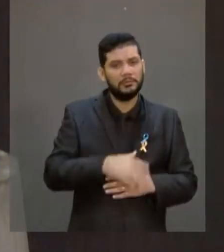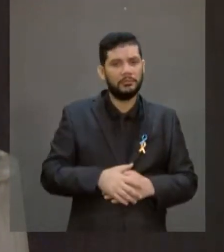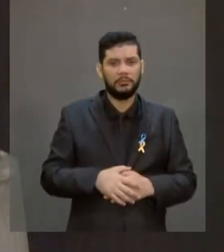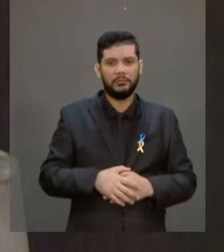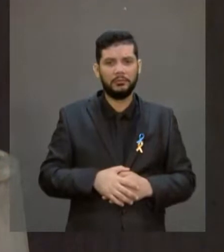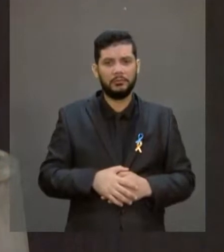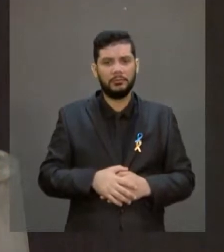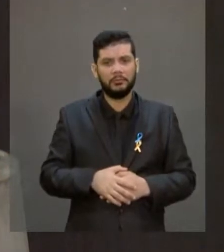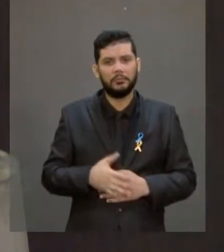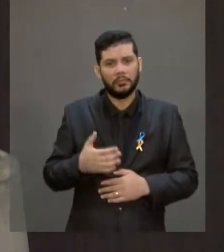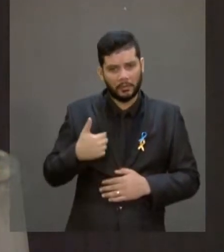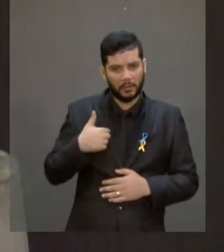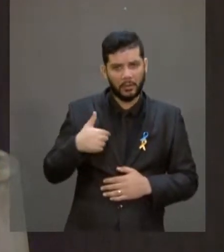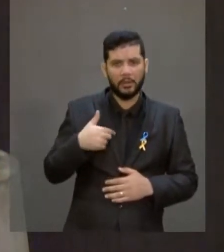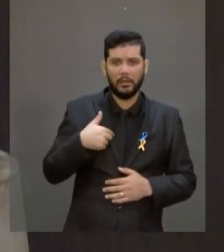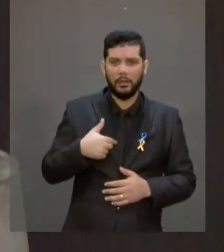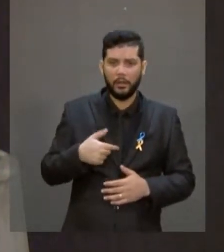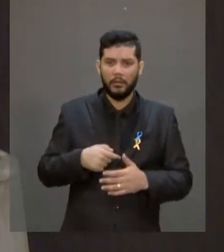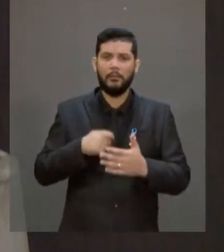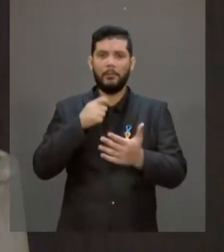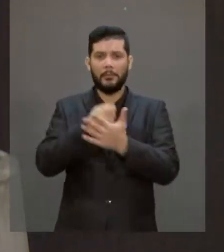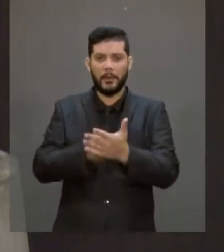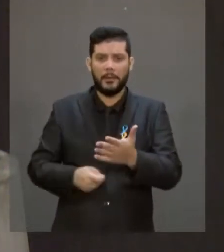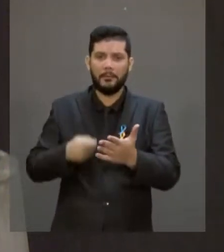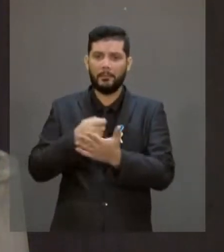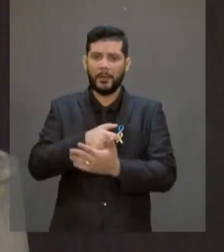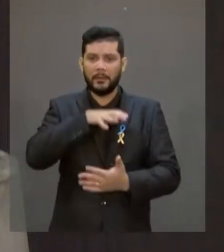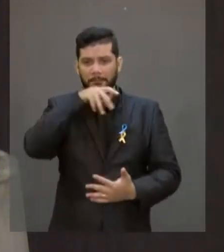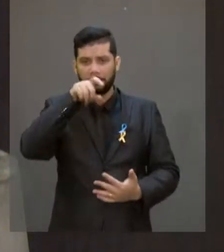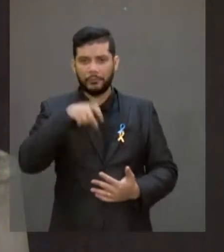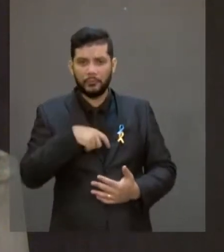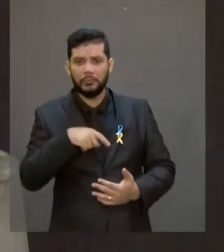eu ajudo a sustentar.